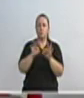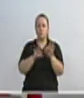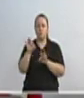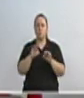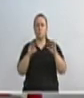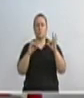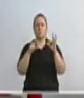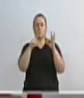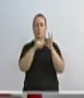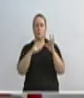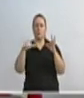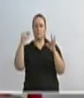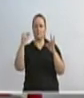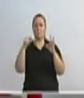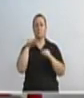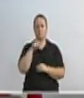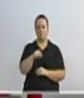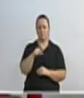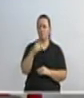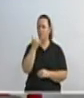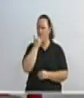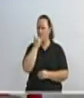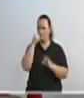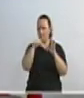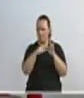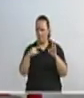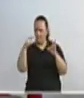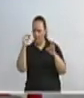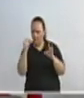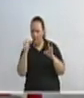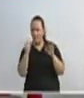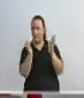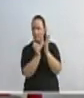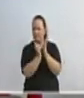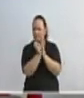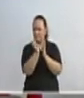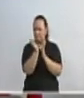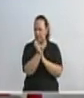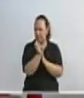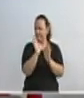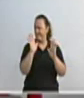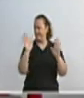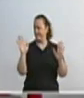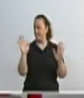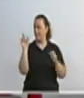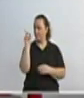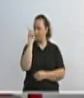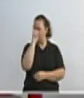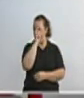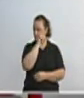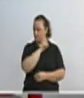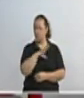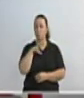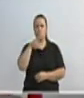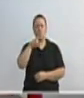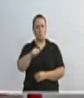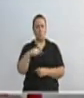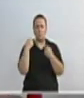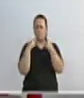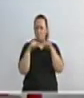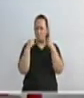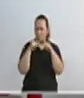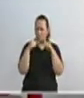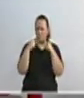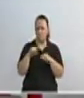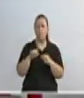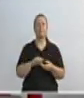me desculpe, mas na FAEMA e nesses órgãos aqui da nossa cidade, a burocracia é difícil, todo mundo reclama. Não é à toa que tem